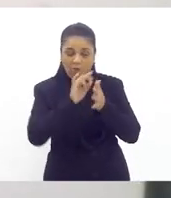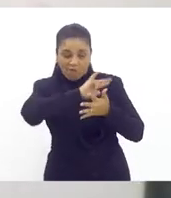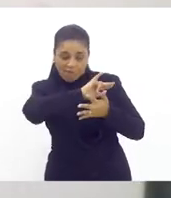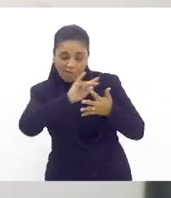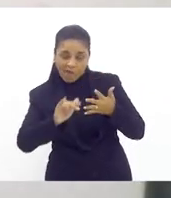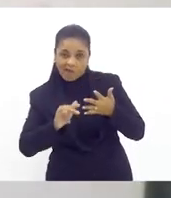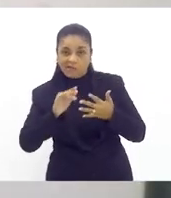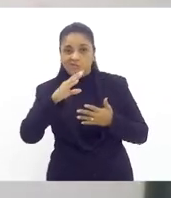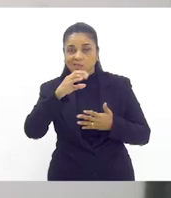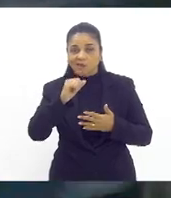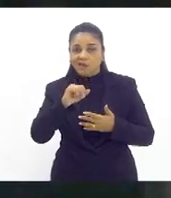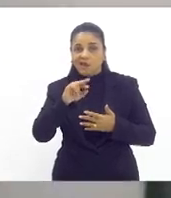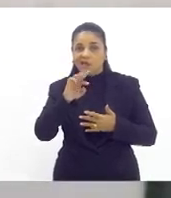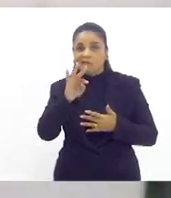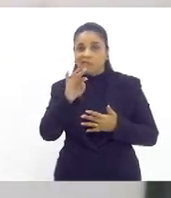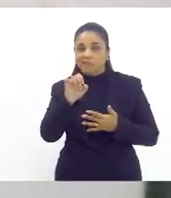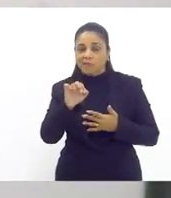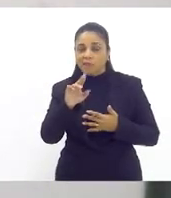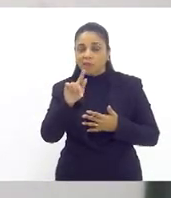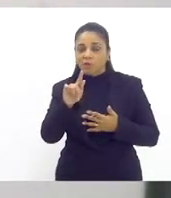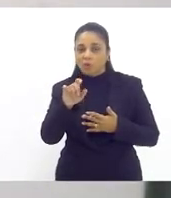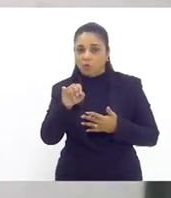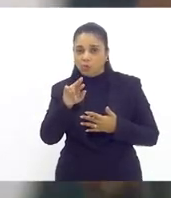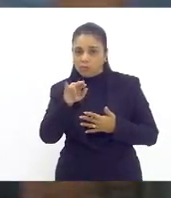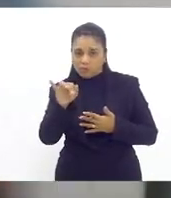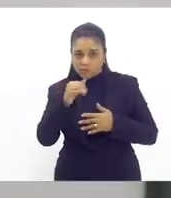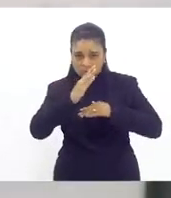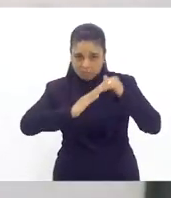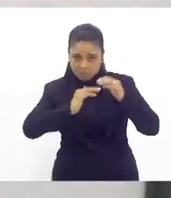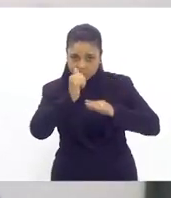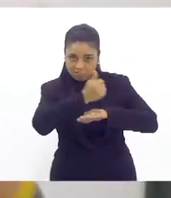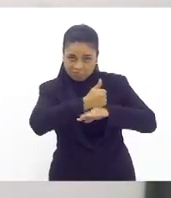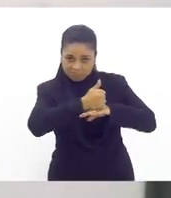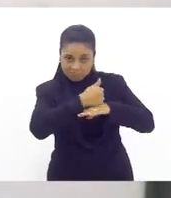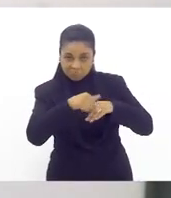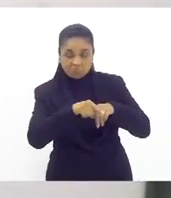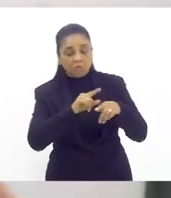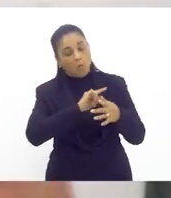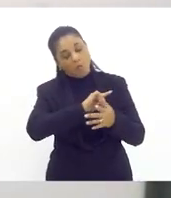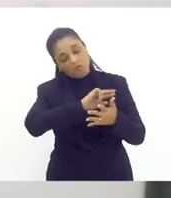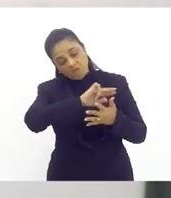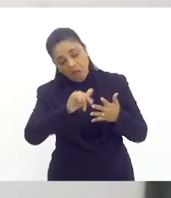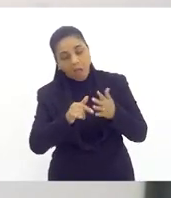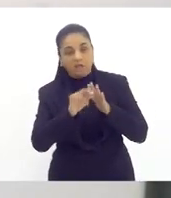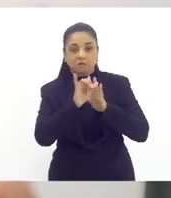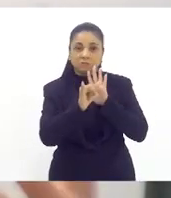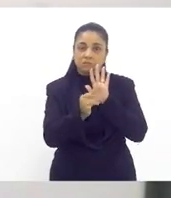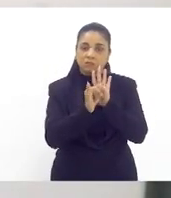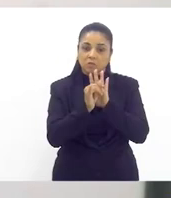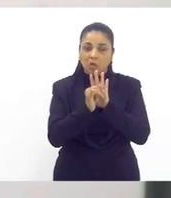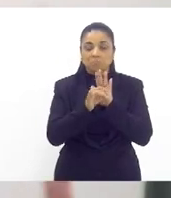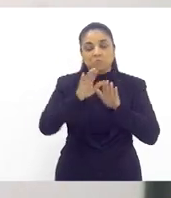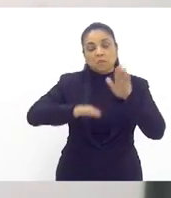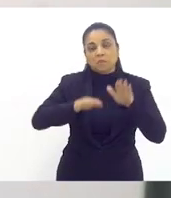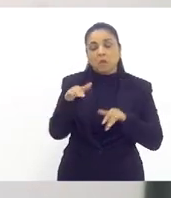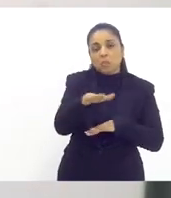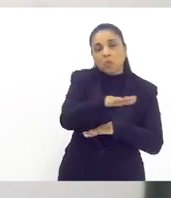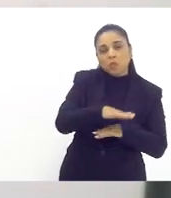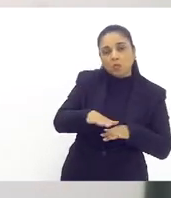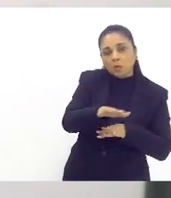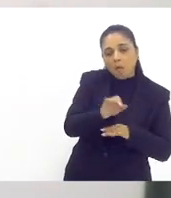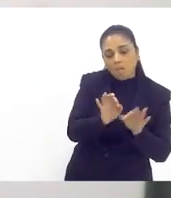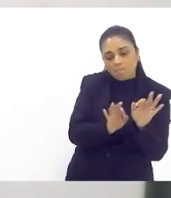categorias pode ser vários editais isso depende da relação na localidade como se pretende